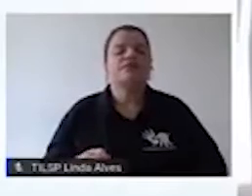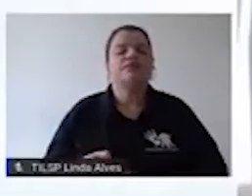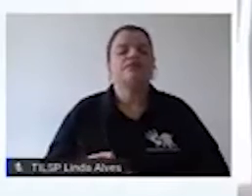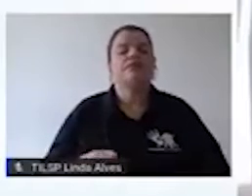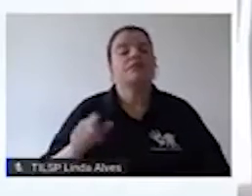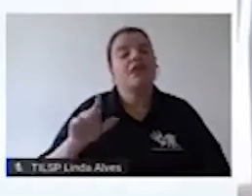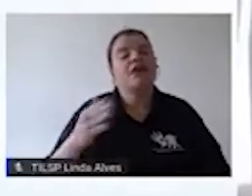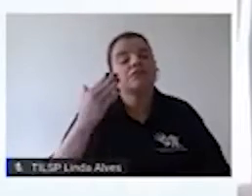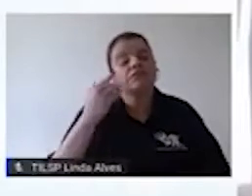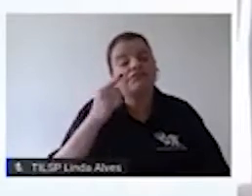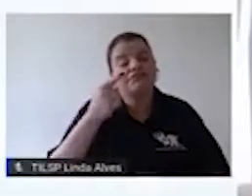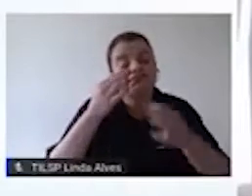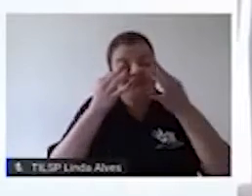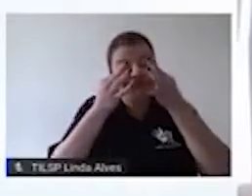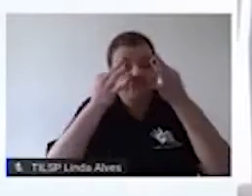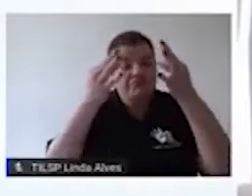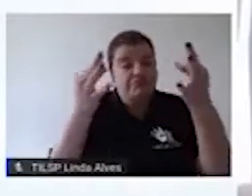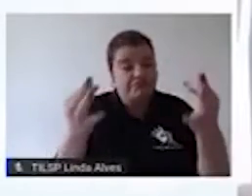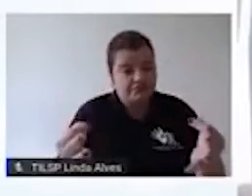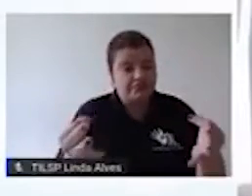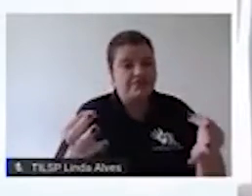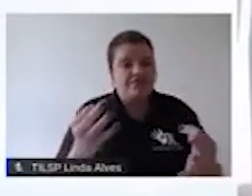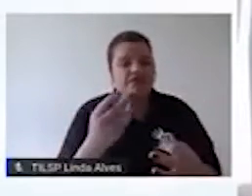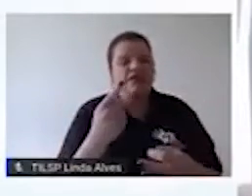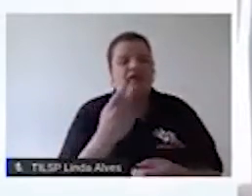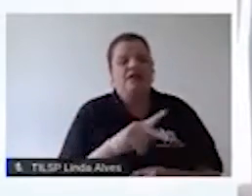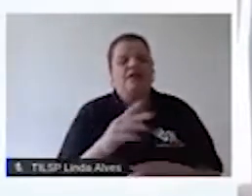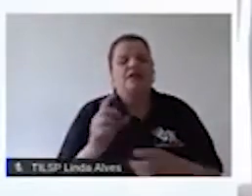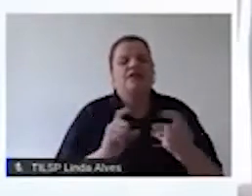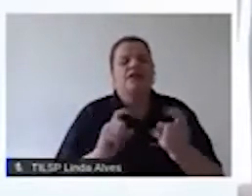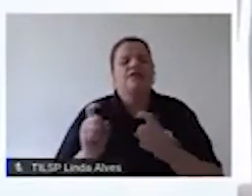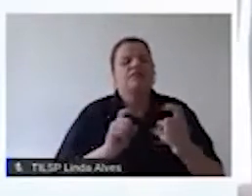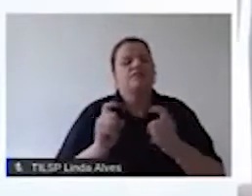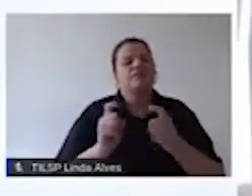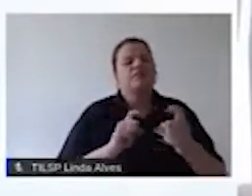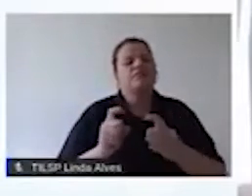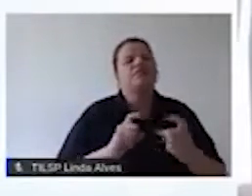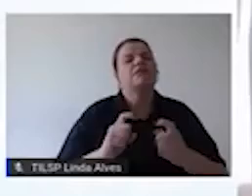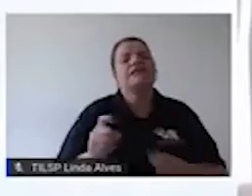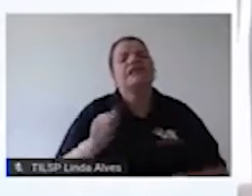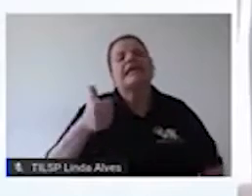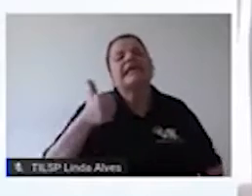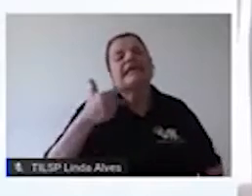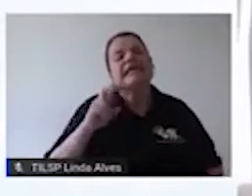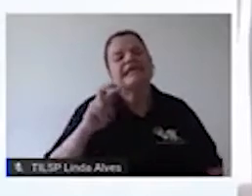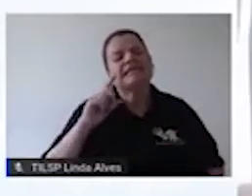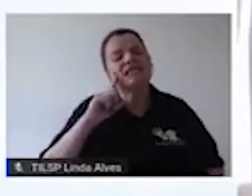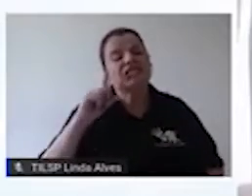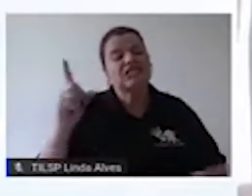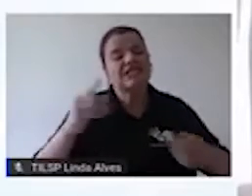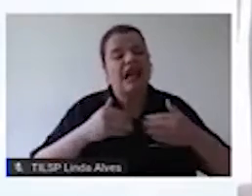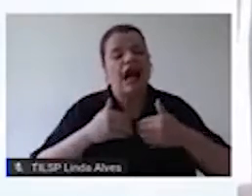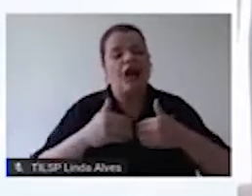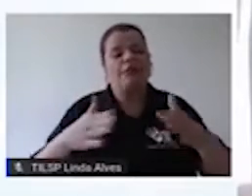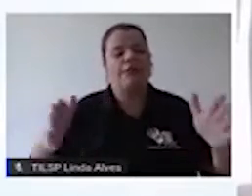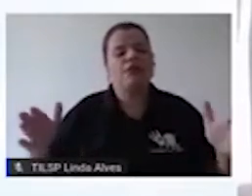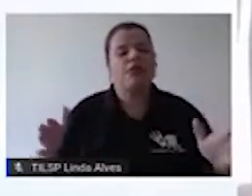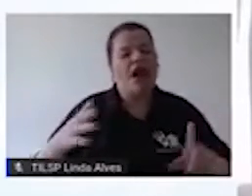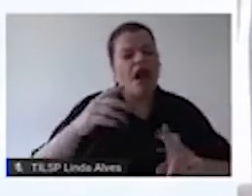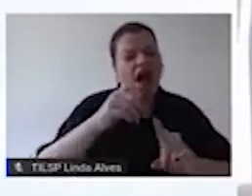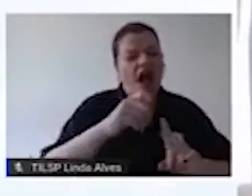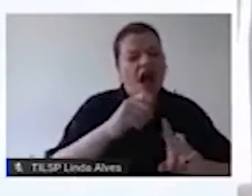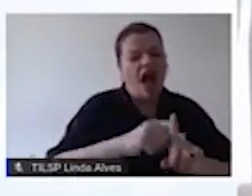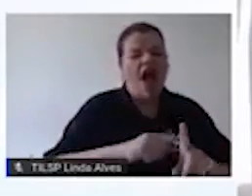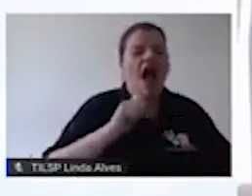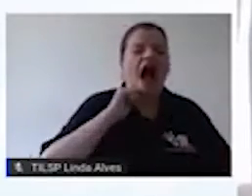chamou muito a atenção, né, da comissão aqui no Paraná, que nos primeiros 15 dias de abril foi lá embaixo a